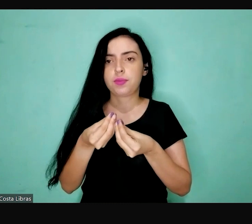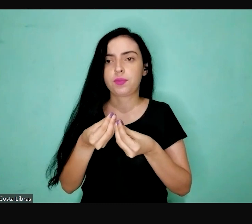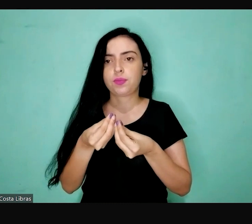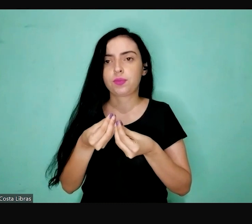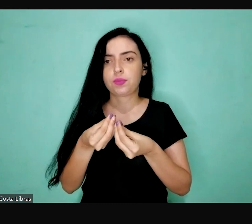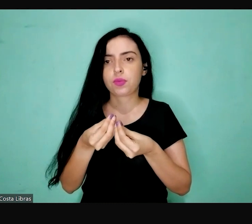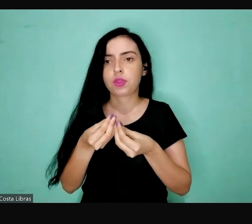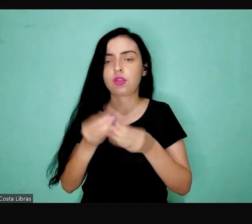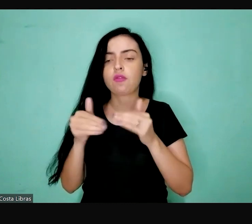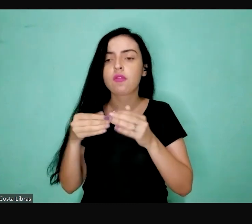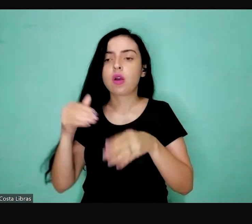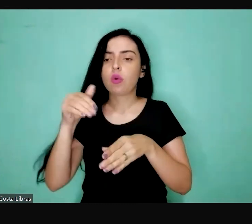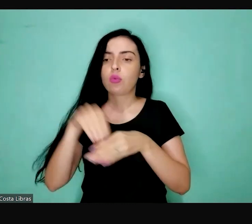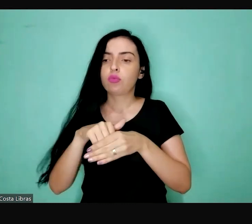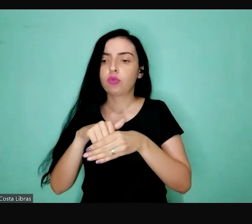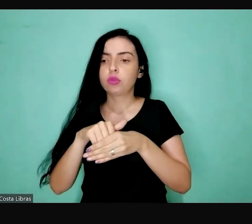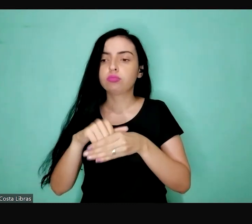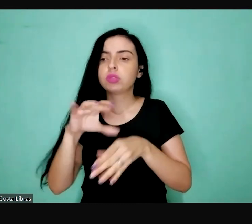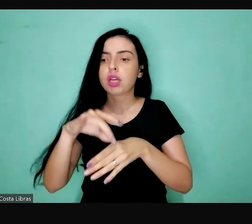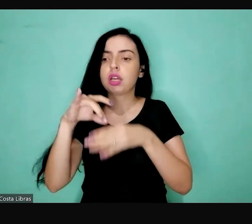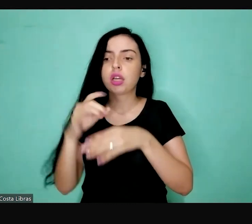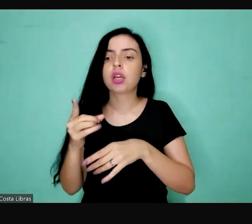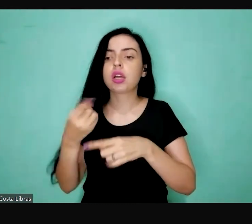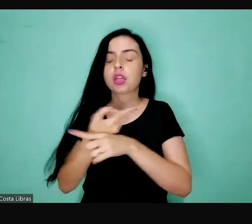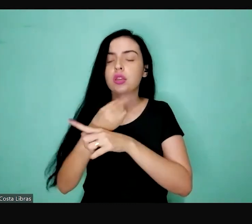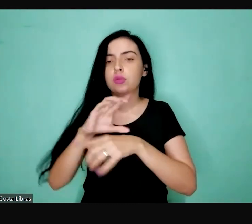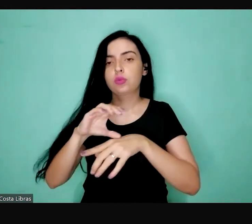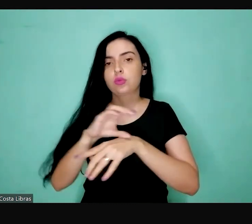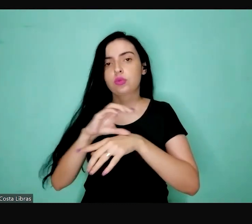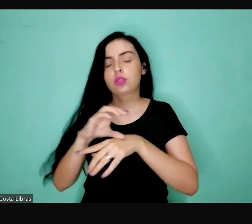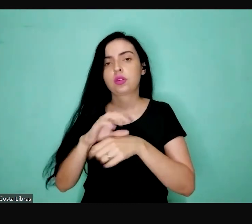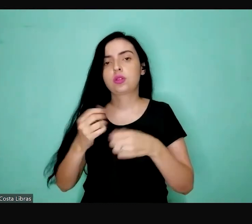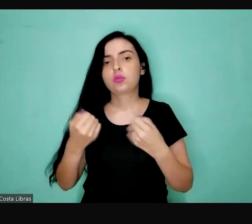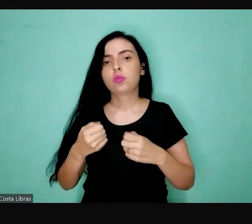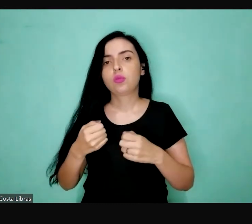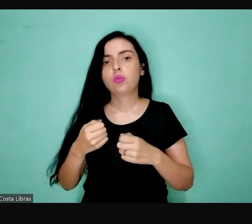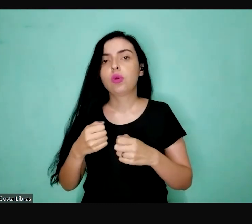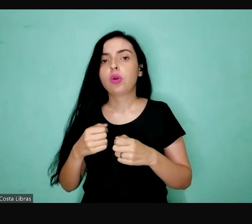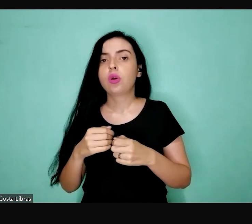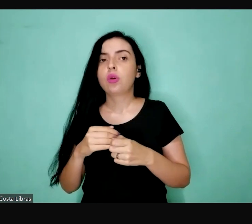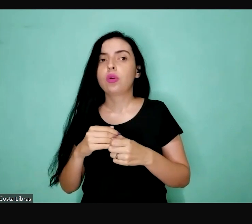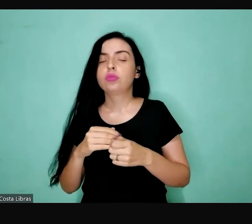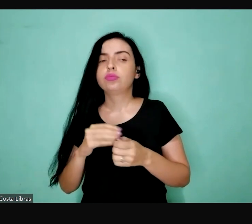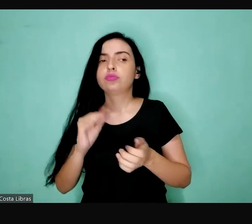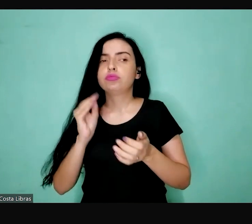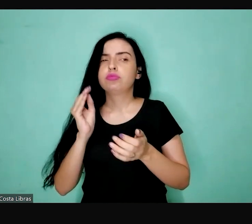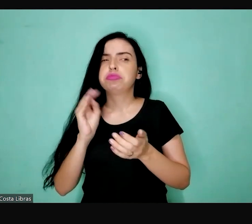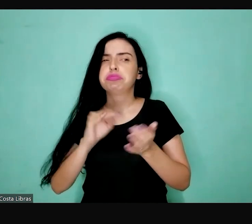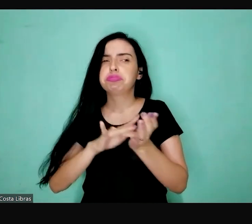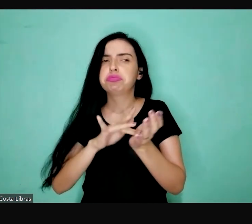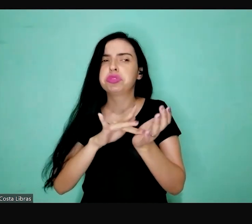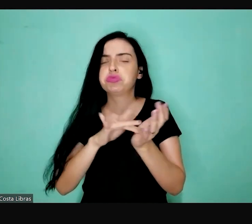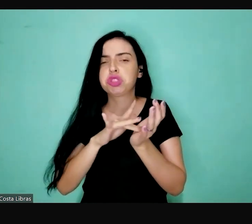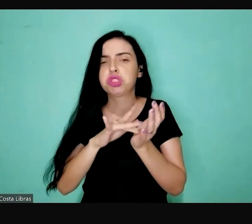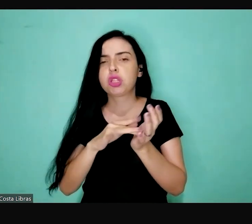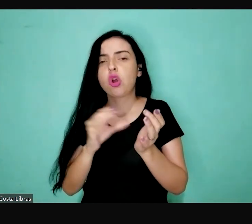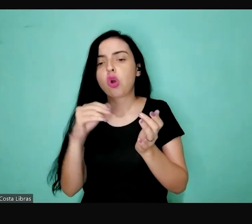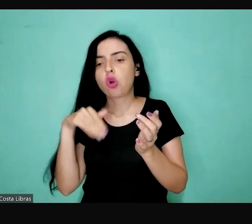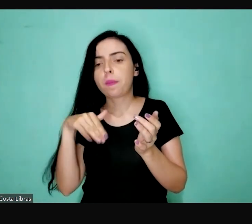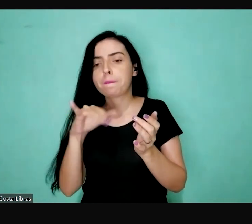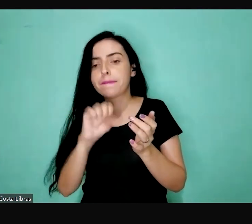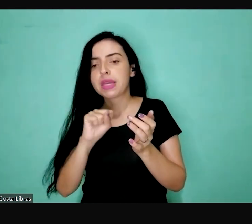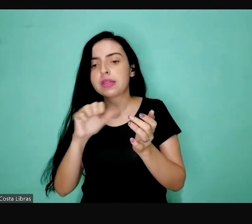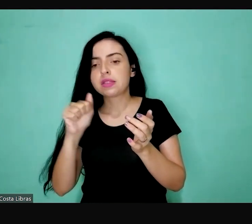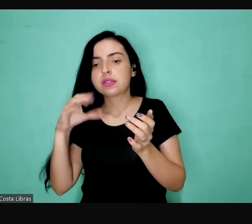vão decidir sobre inconstitucionalidades por omissão, algumas ordens que a